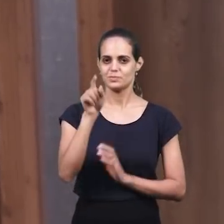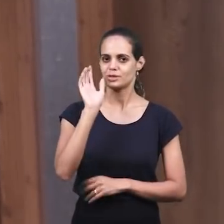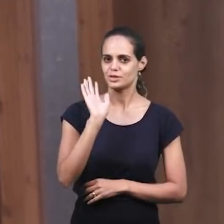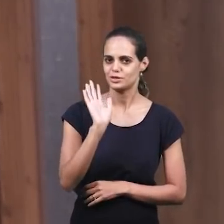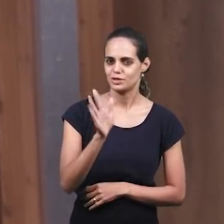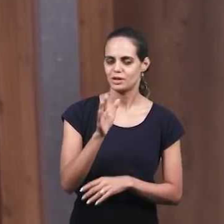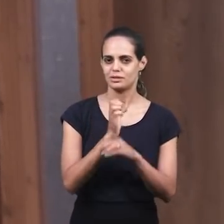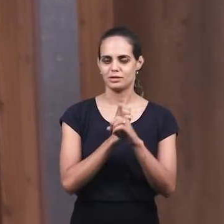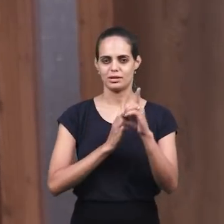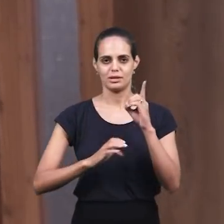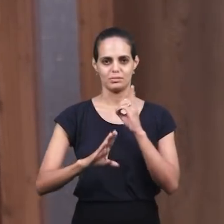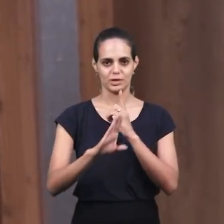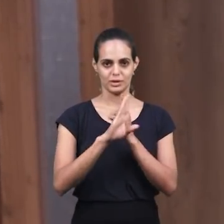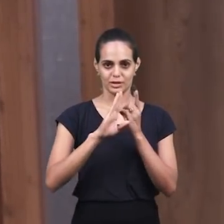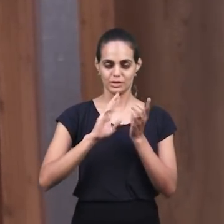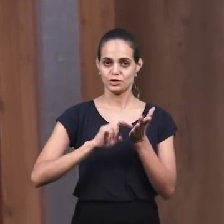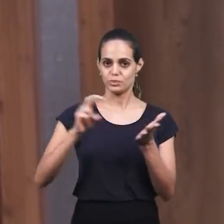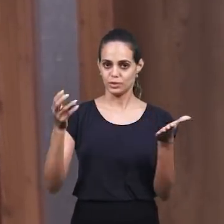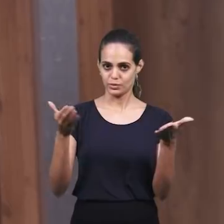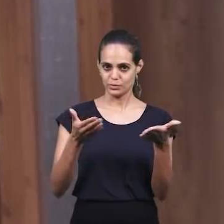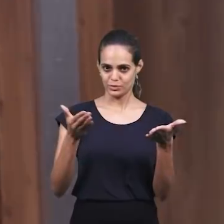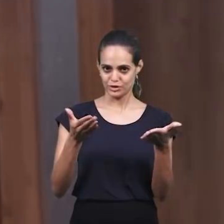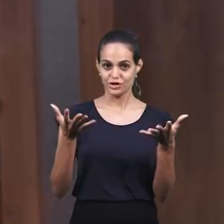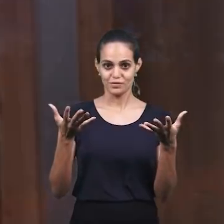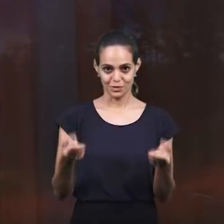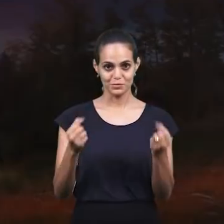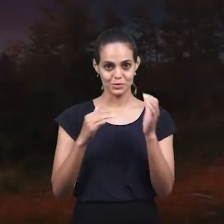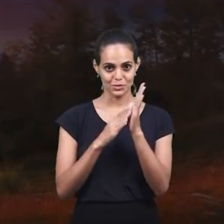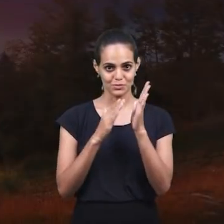na Escola Bíblica Dominical dessa manhã. Vamos louvar ao Senhor.